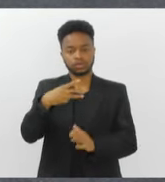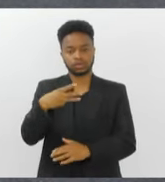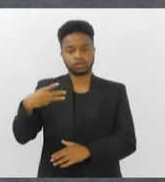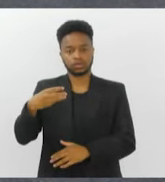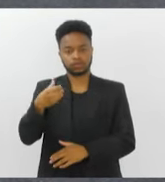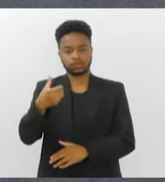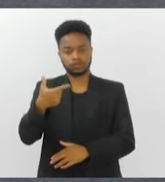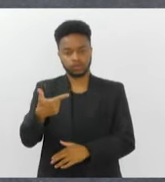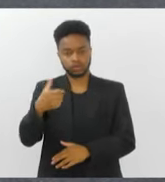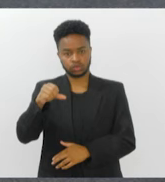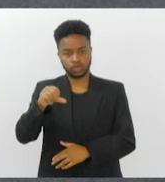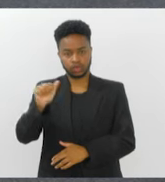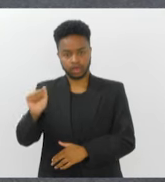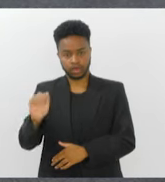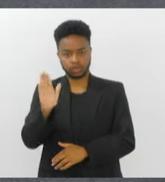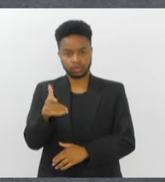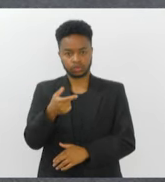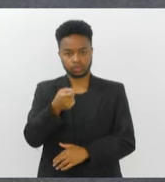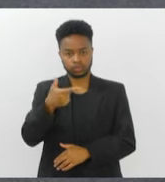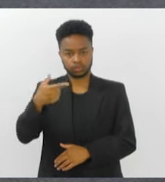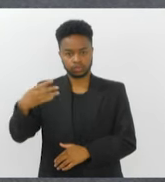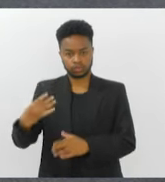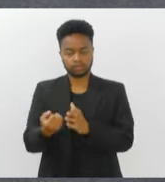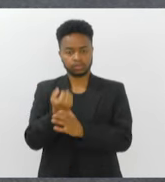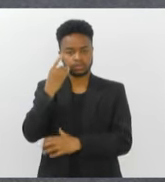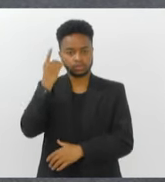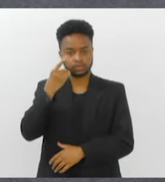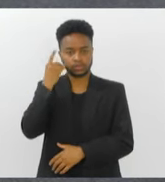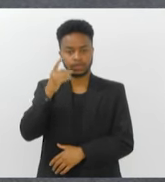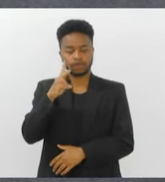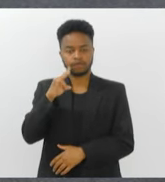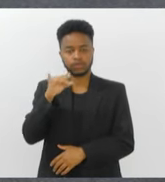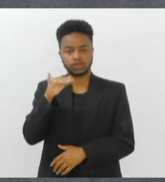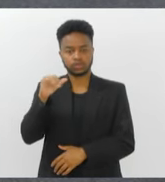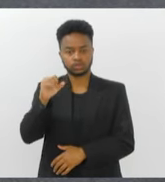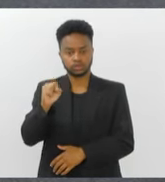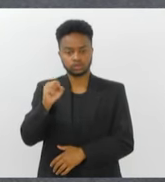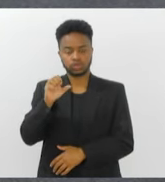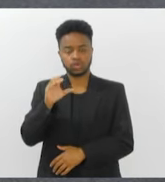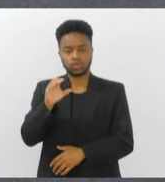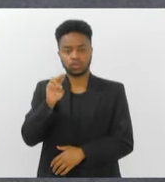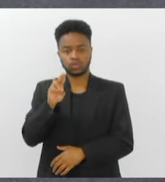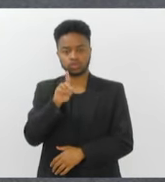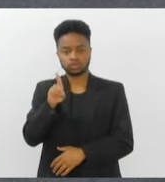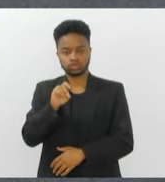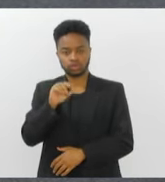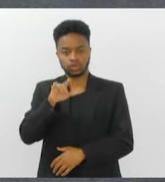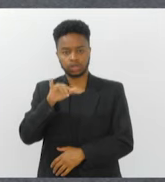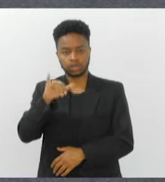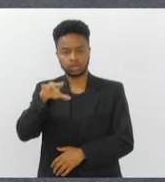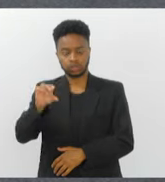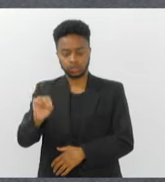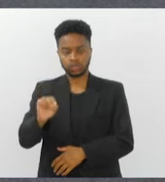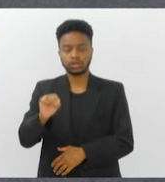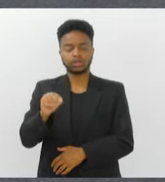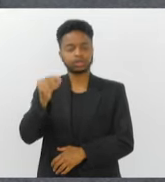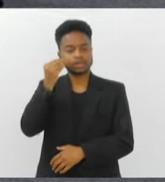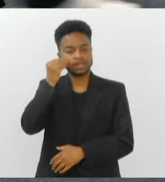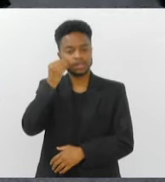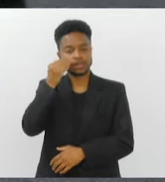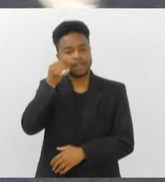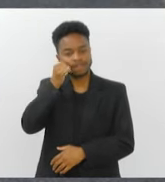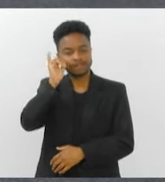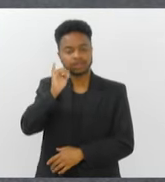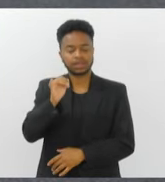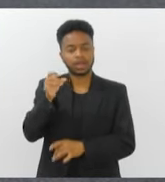3329-A de 2024 do deputado Vinícius Cozzolino, que institui a política de prevenção ao abandono de cursos técnicos de